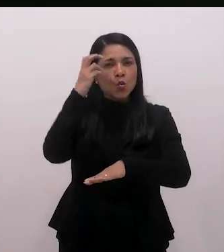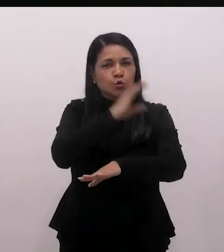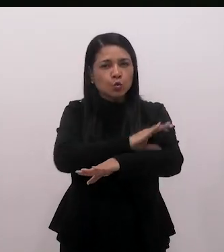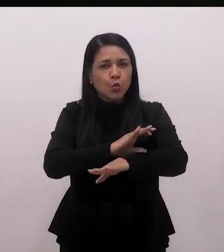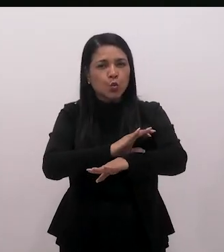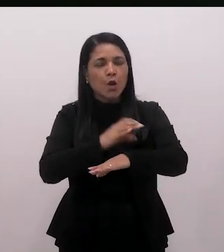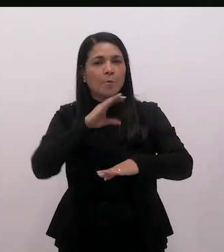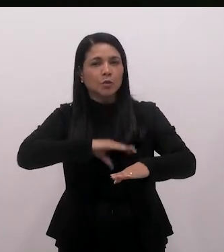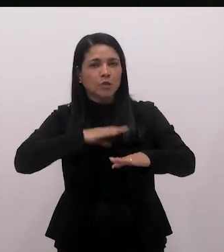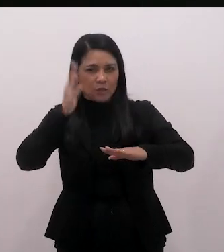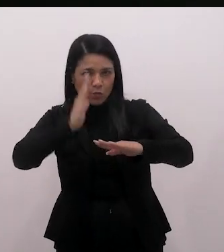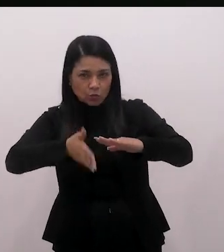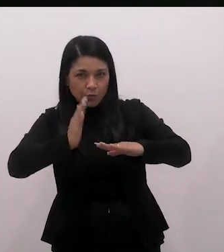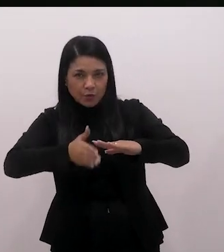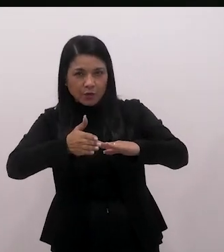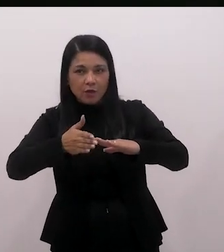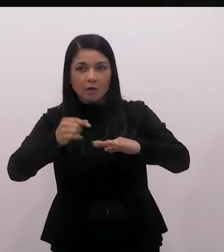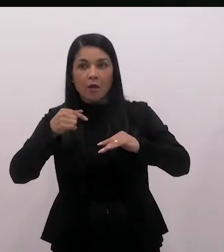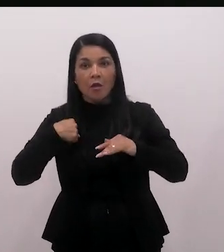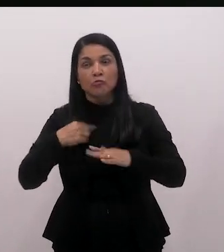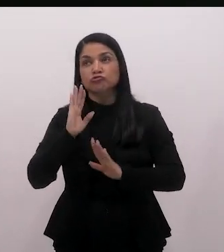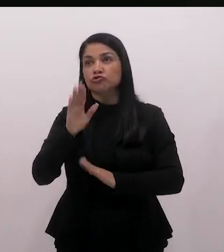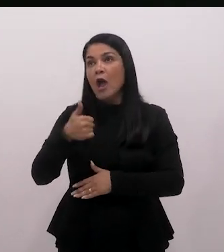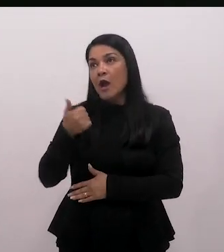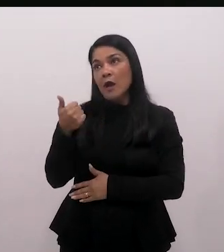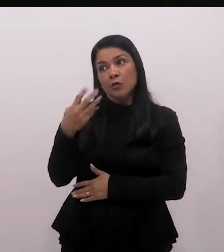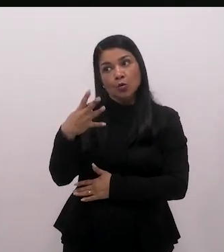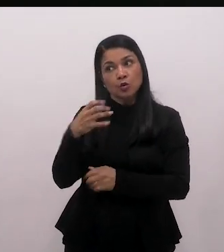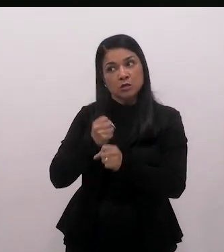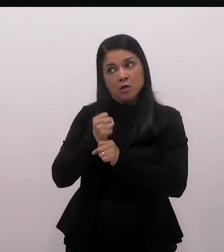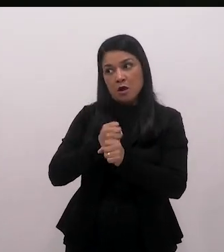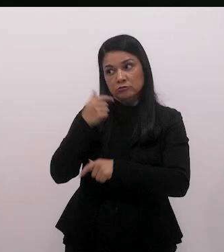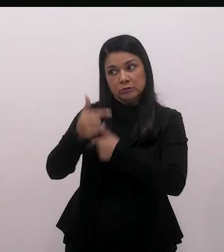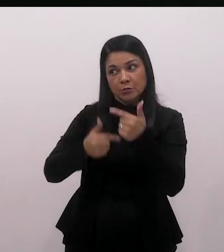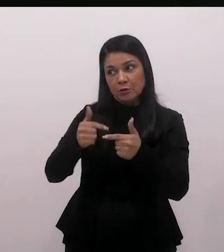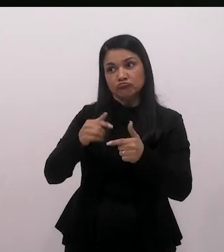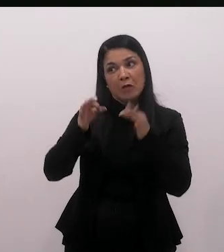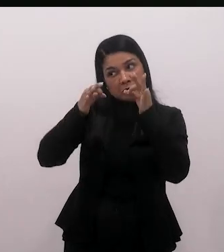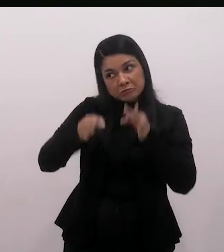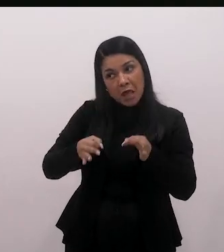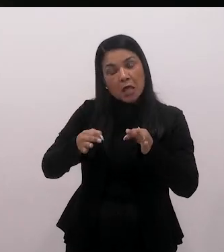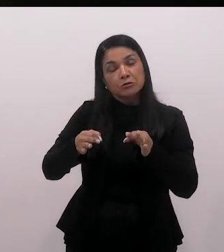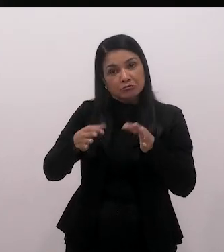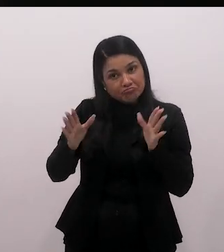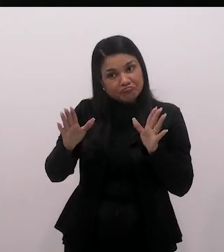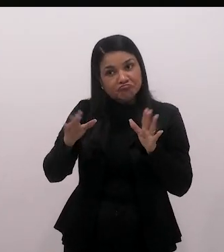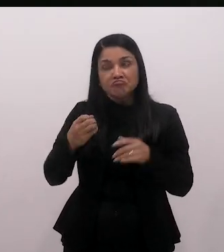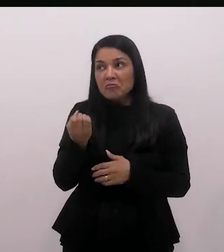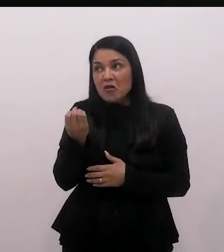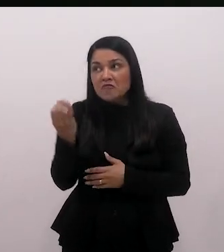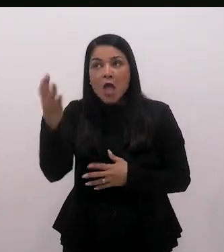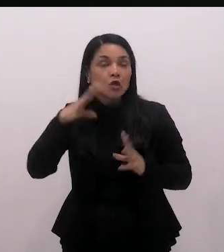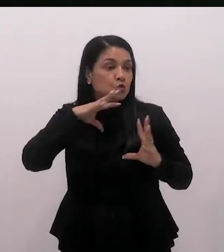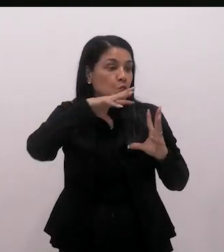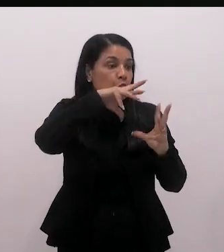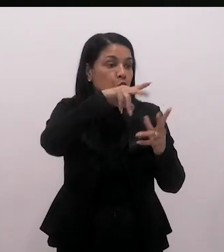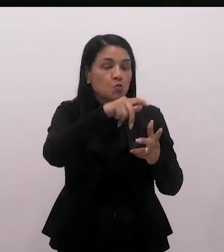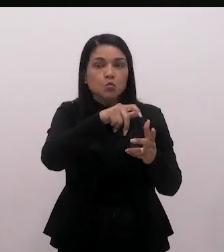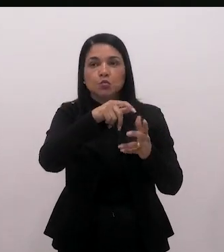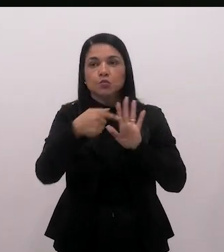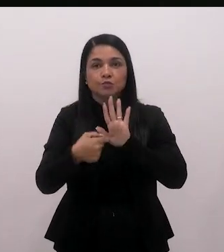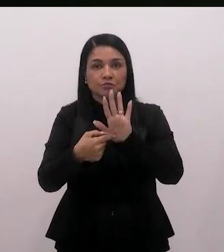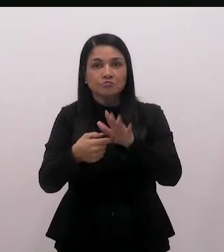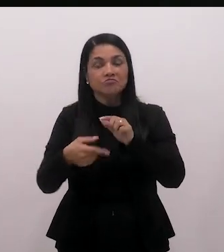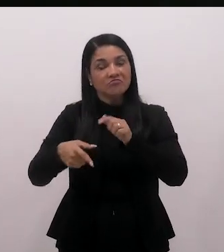Portugal contemporâneo? E eu digo sempre assim, estou fazendo isto há 14 anos, alguma coisa deve estar a dar certo. Com certeza. Porque a gente viaja todo o